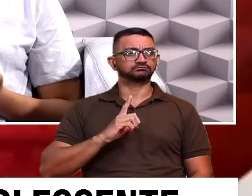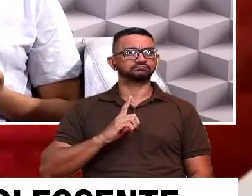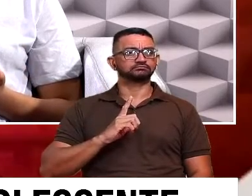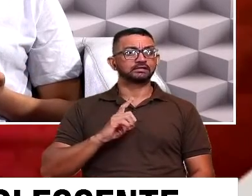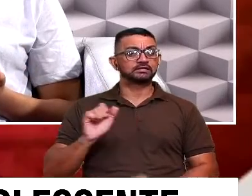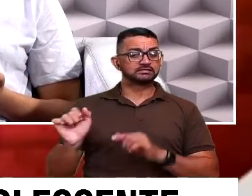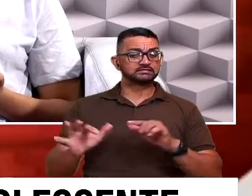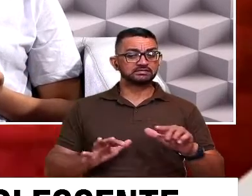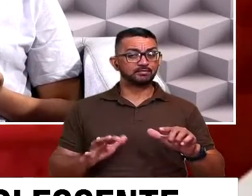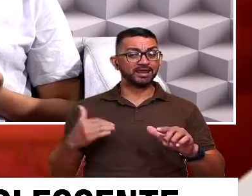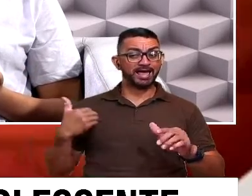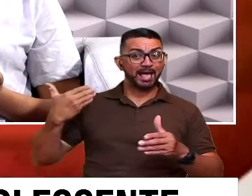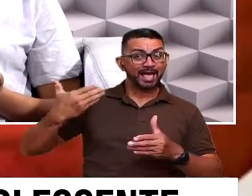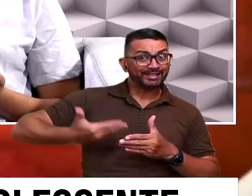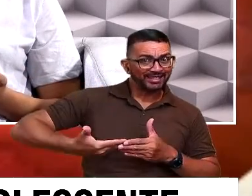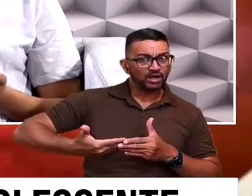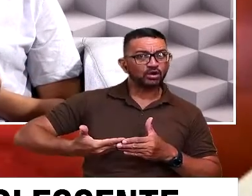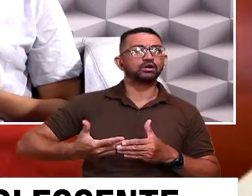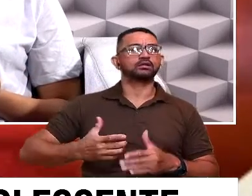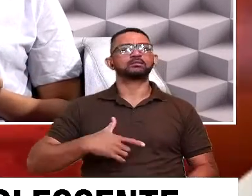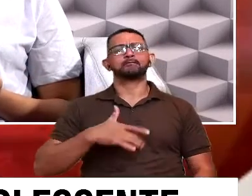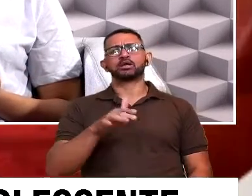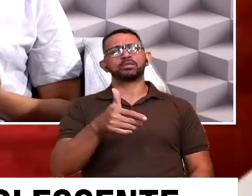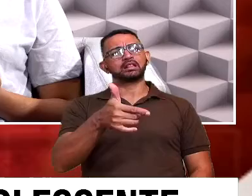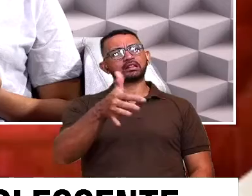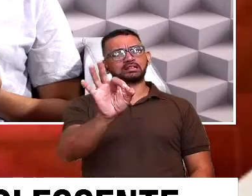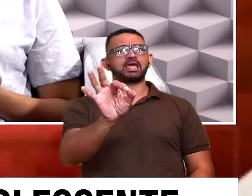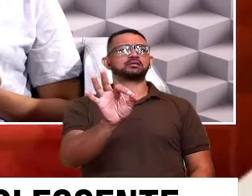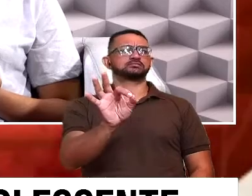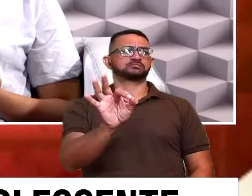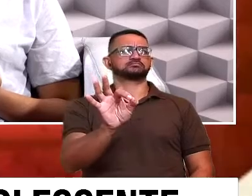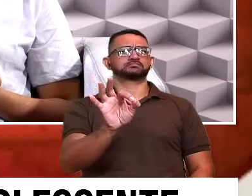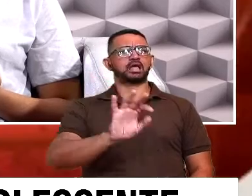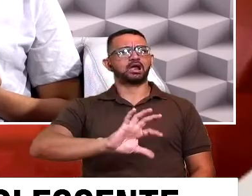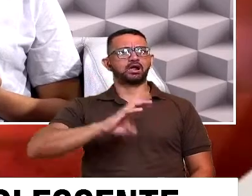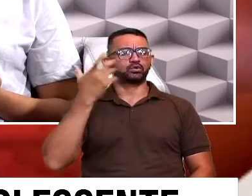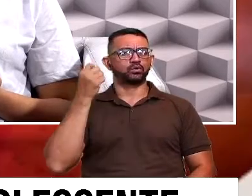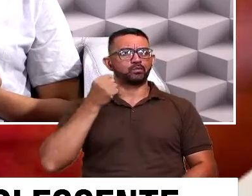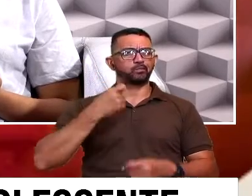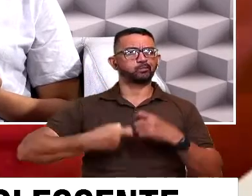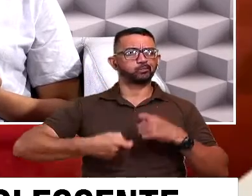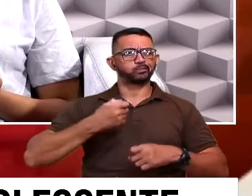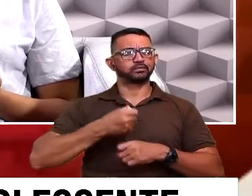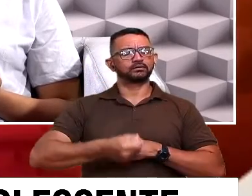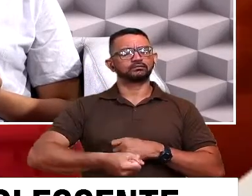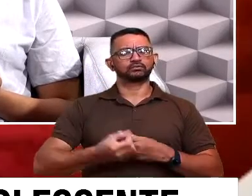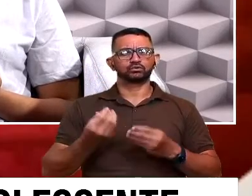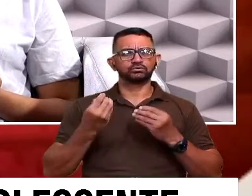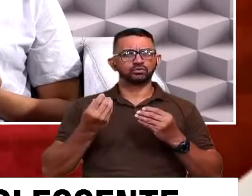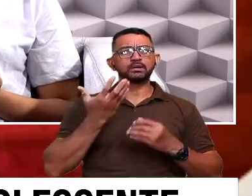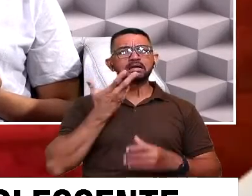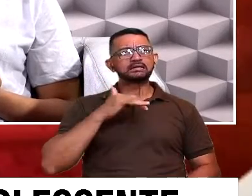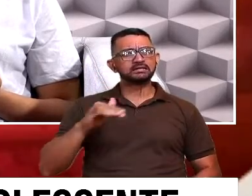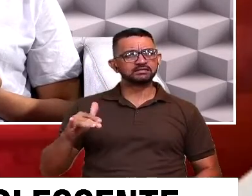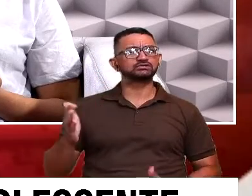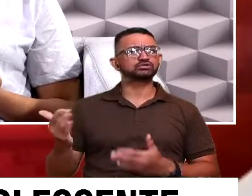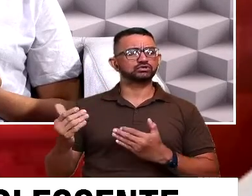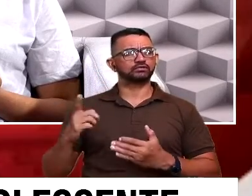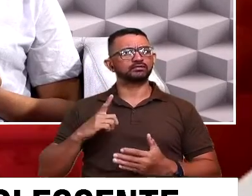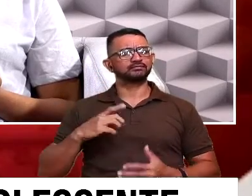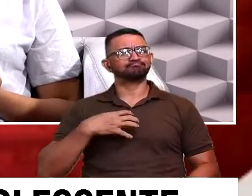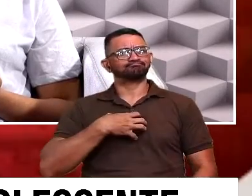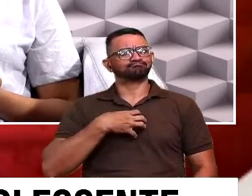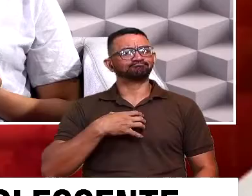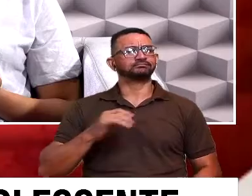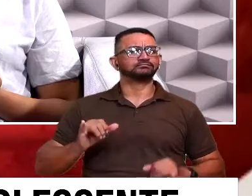sinceramente da semana passada para cá foram quase dez casos parecidos como esses é muito triste pensar no que essas